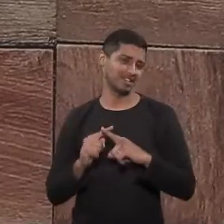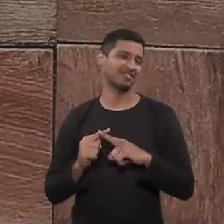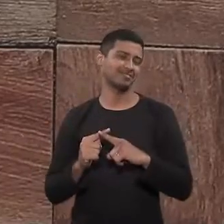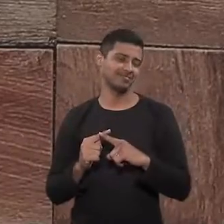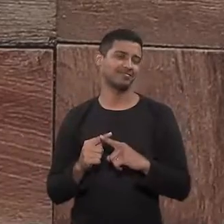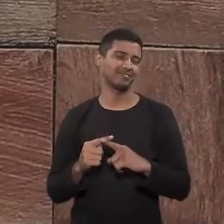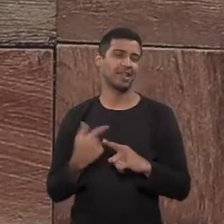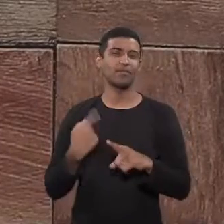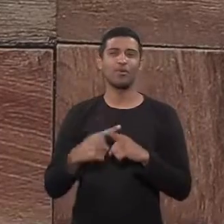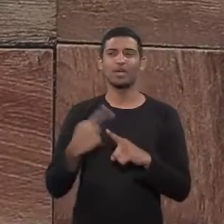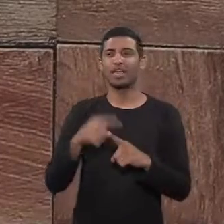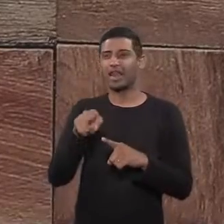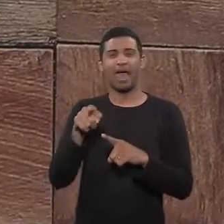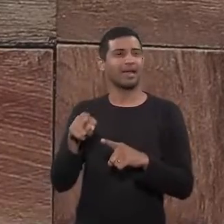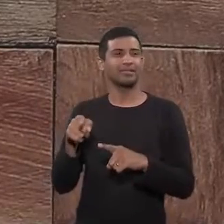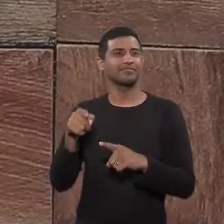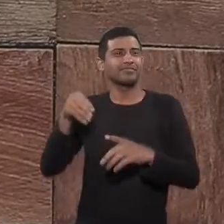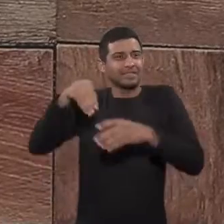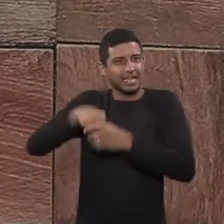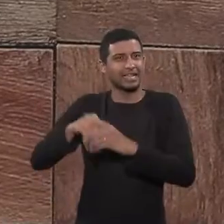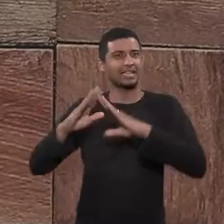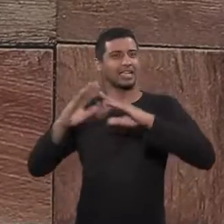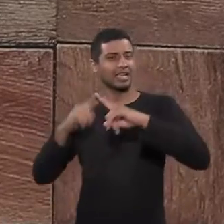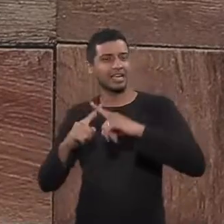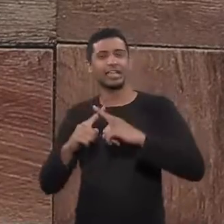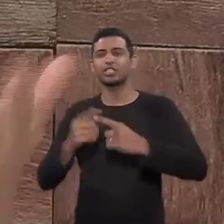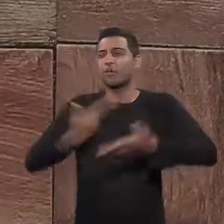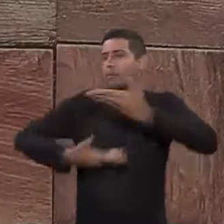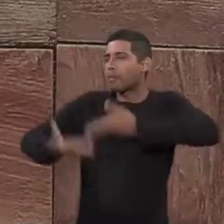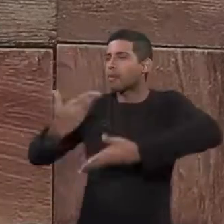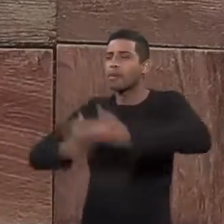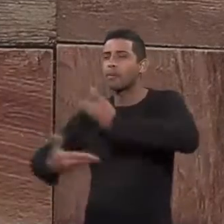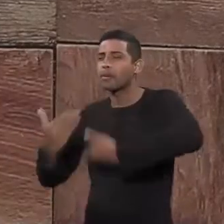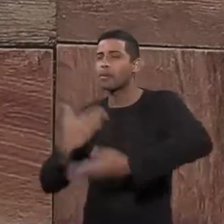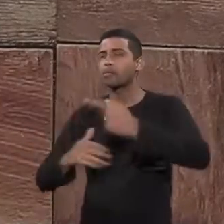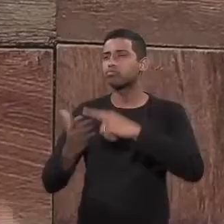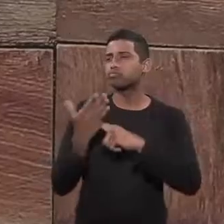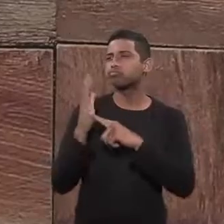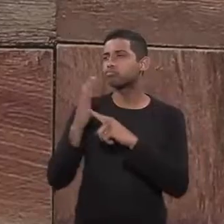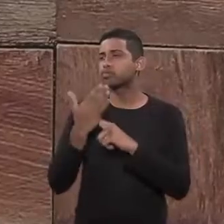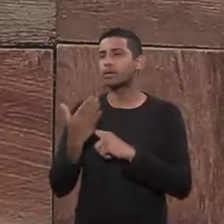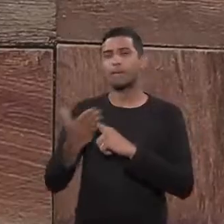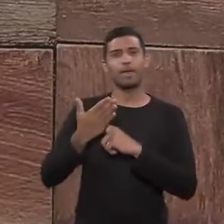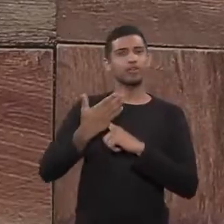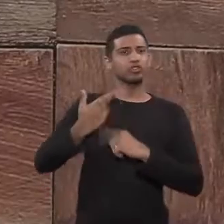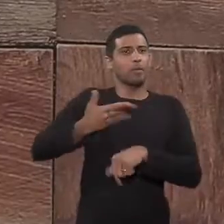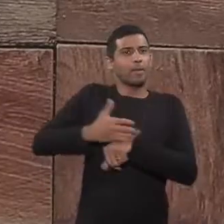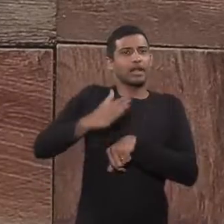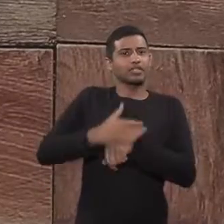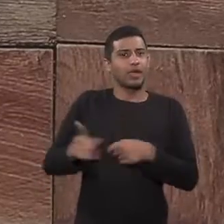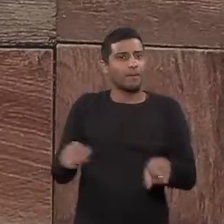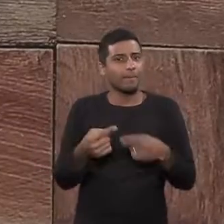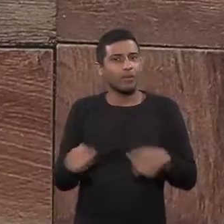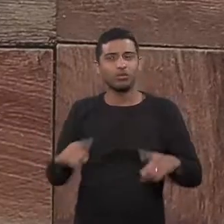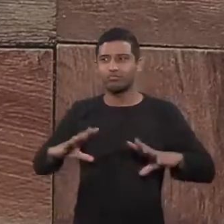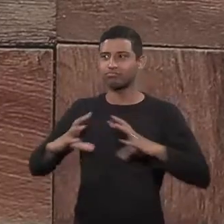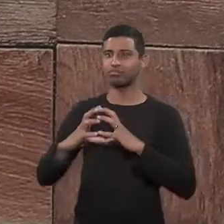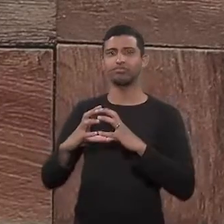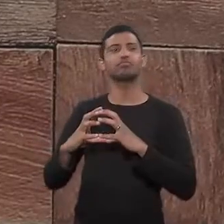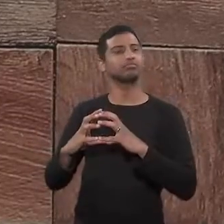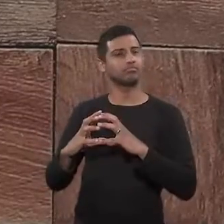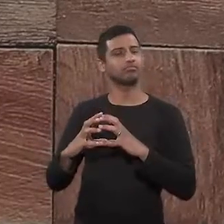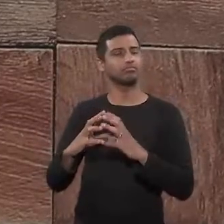realmente a igreja é um círculo, né, assim, de amizade, de comunhão com outras pessoas, onde você pratica muita música em